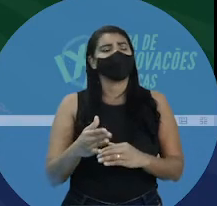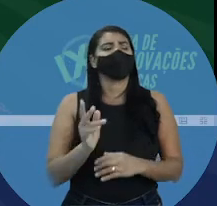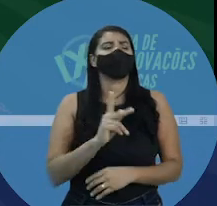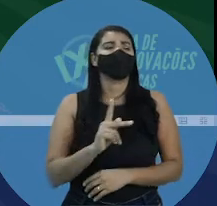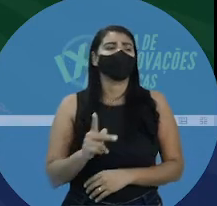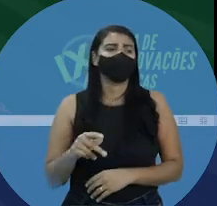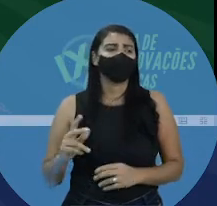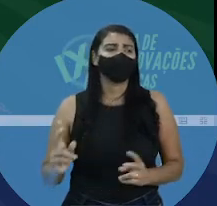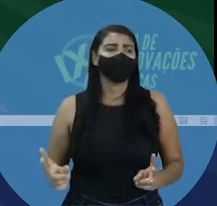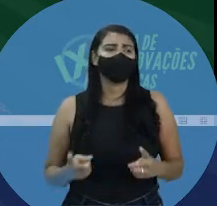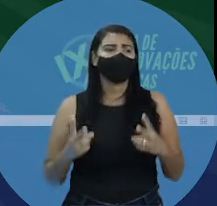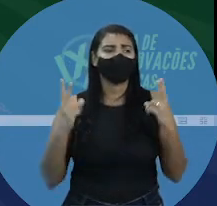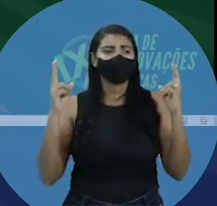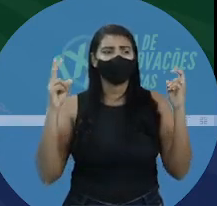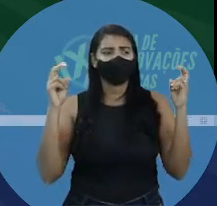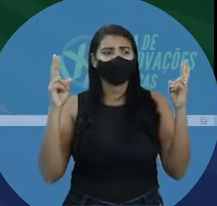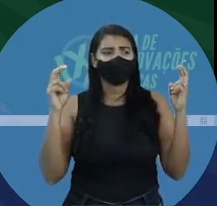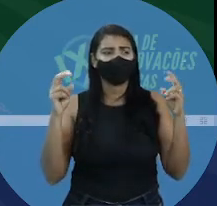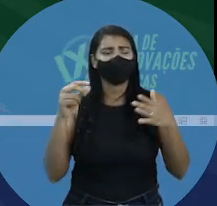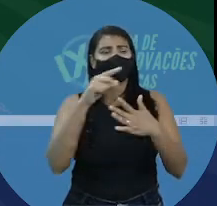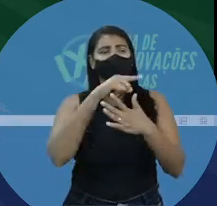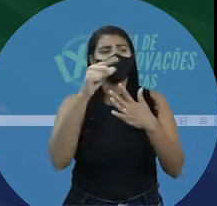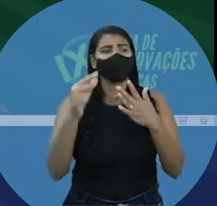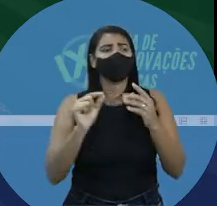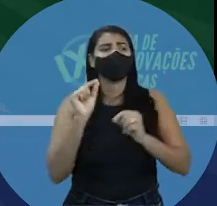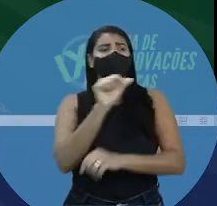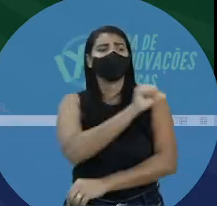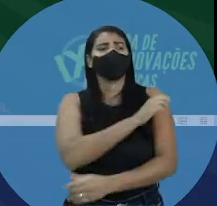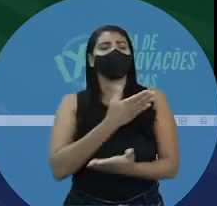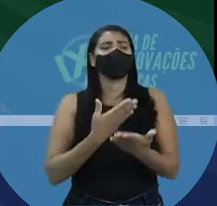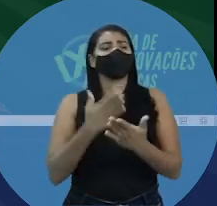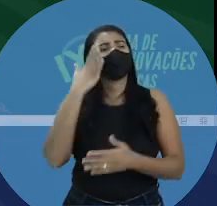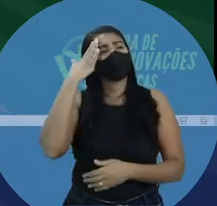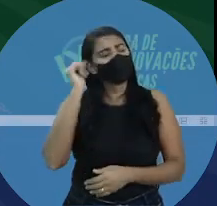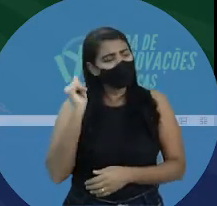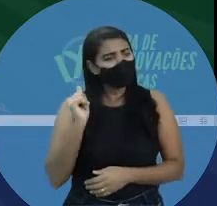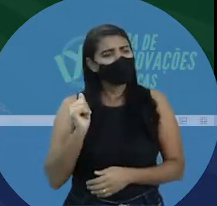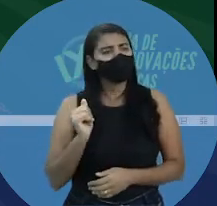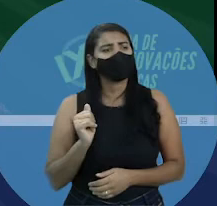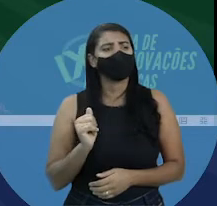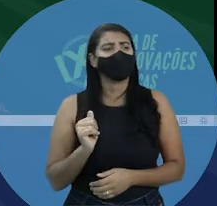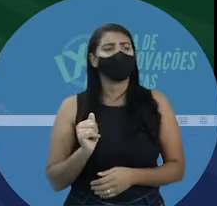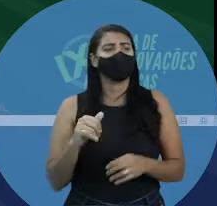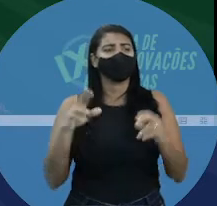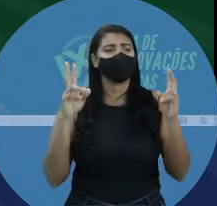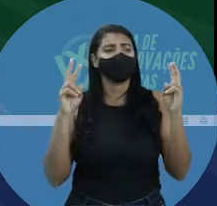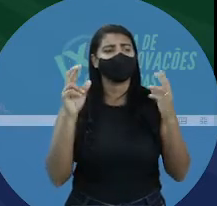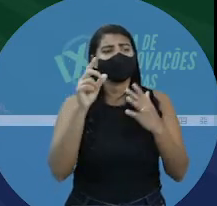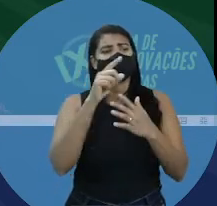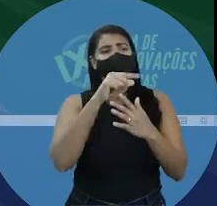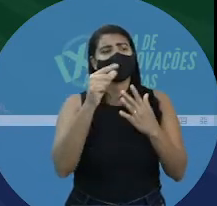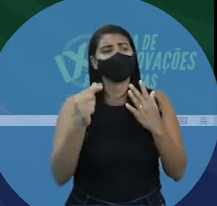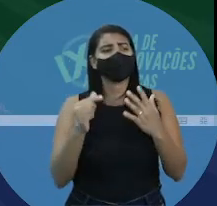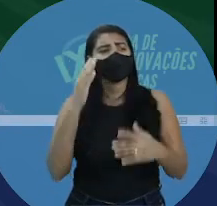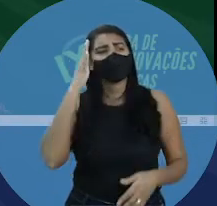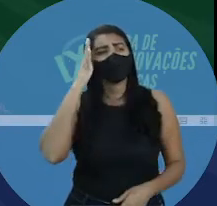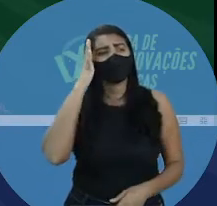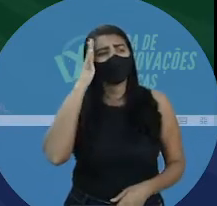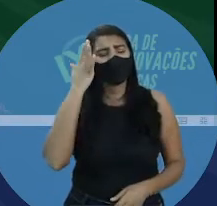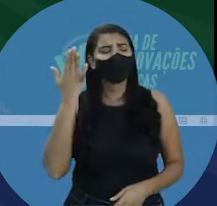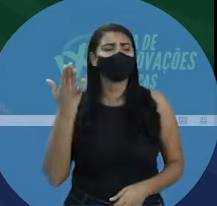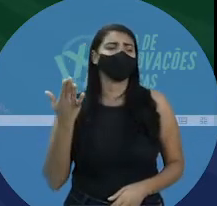A partir das temáticas, ela explorado o que é que os alunos sabiam sobre as temáticas, o que é que eles entendiam